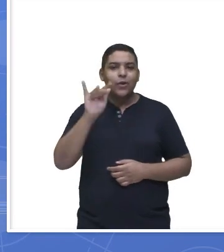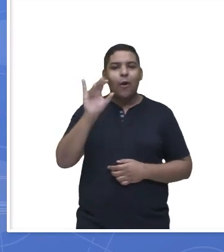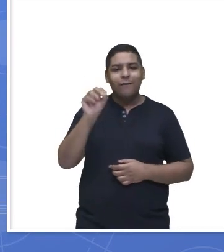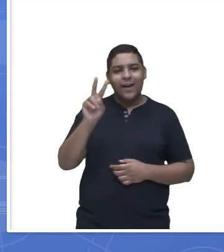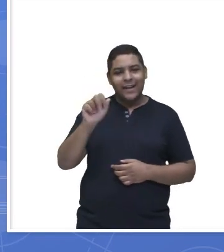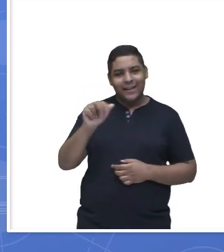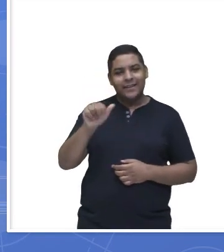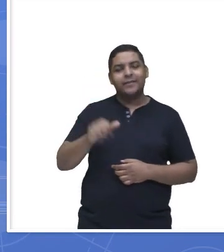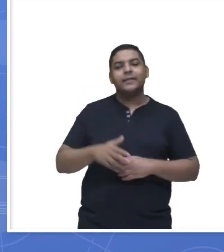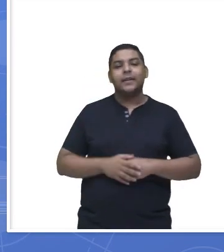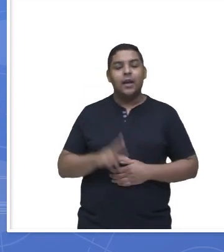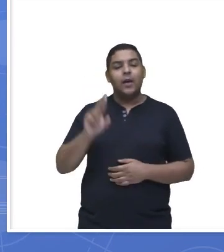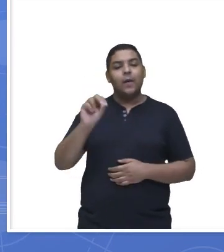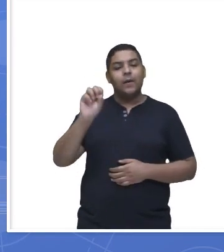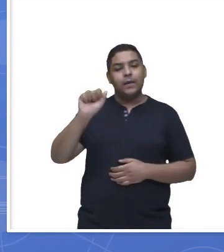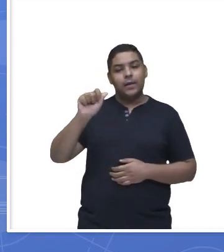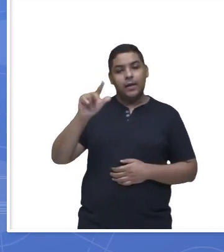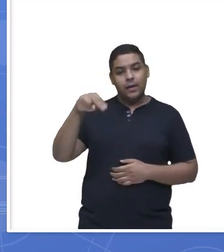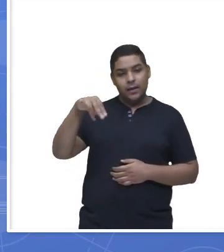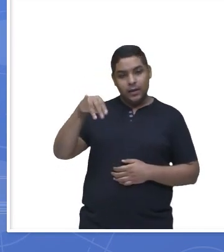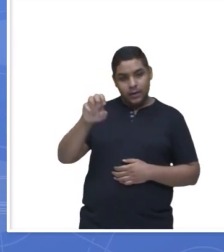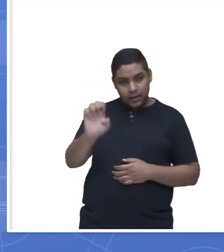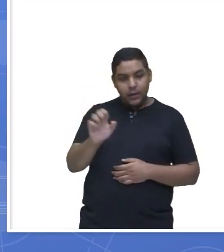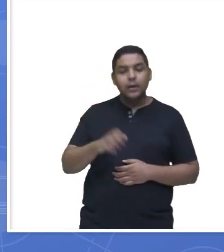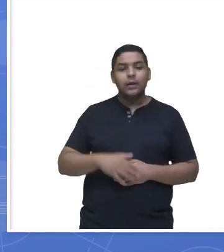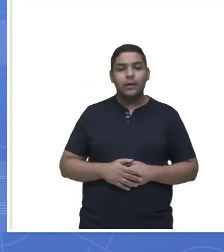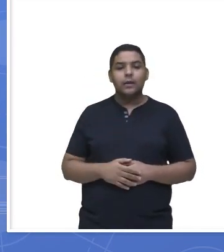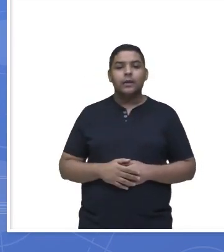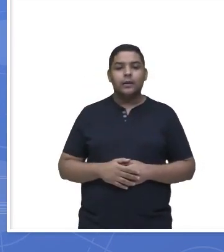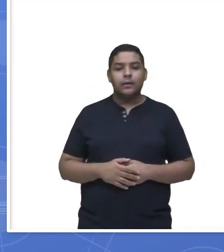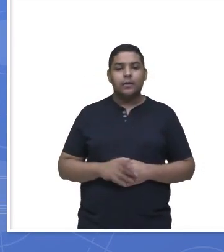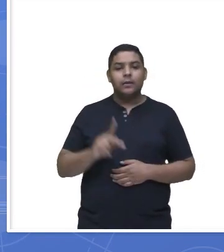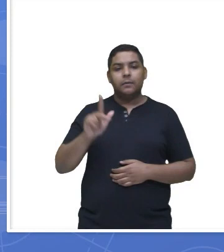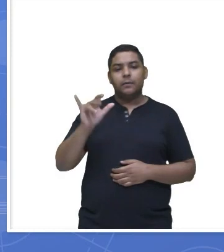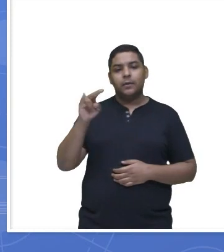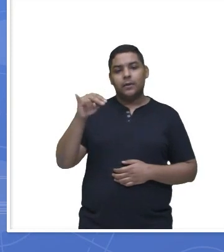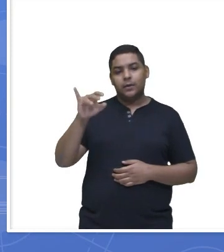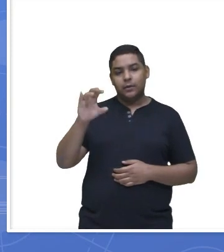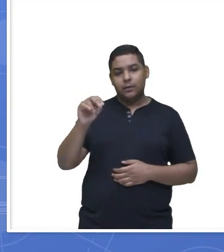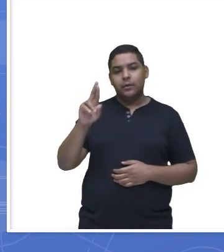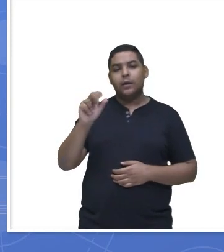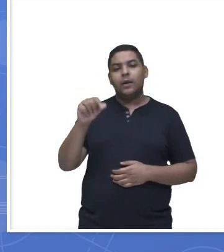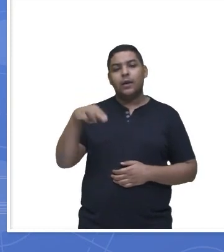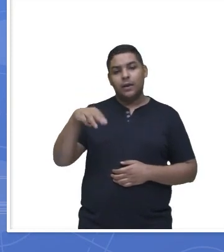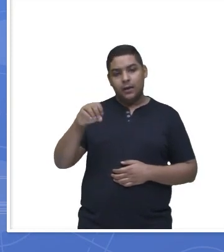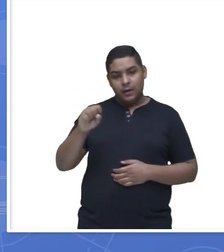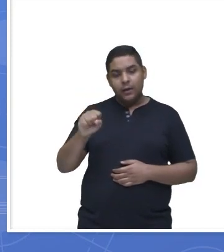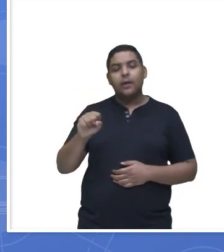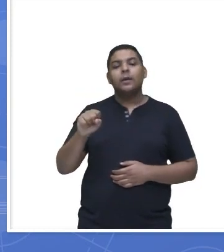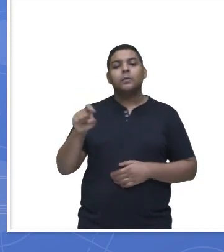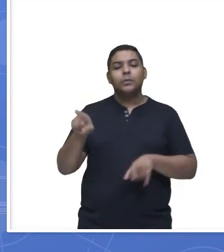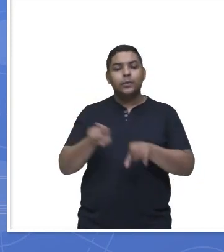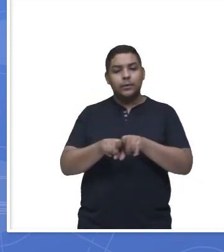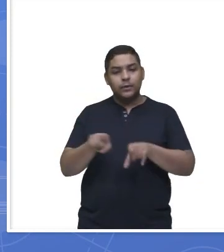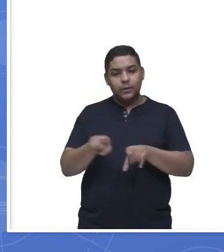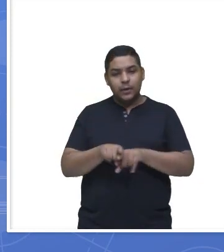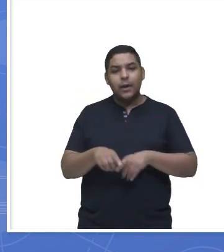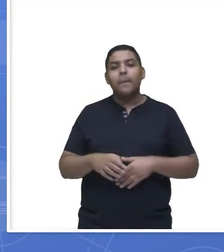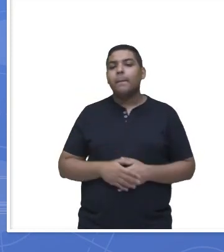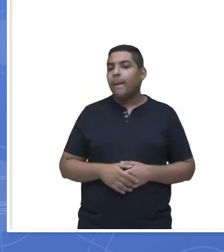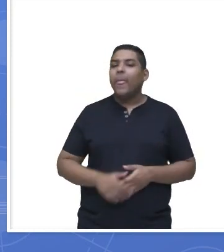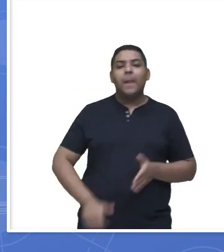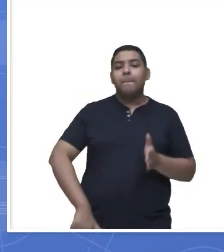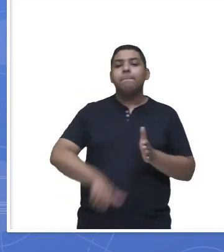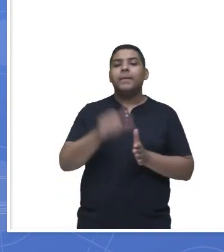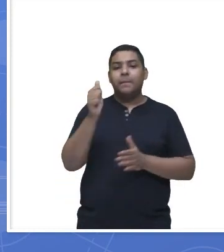A Rosaline, da escola Plínio Ramos Coelho, lá de Humaitá, Amazonas, que também está marcando presença desde da